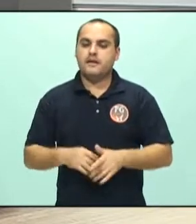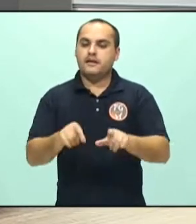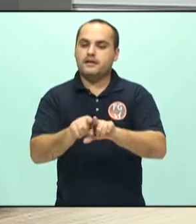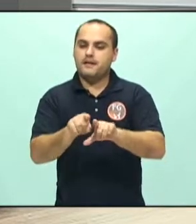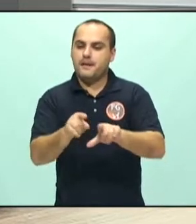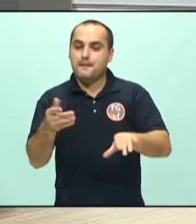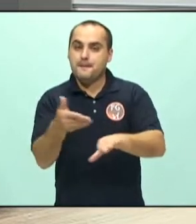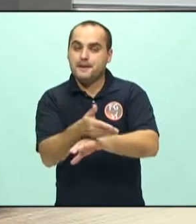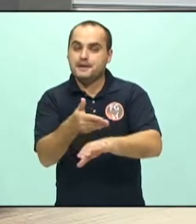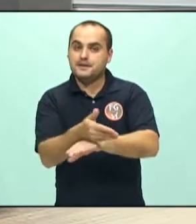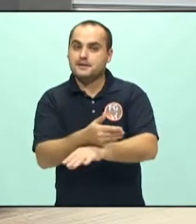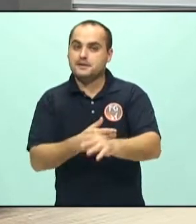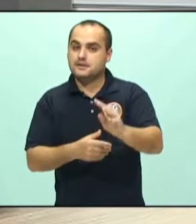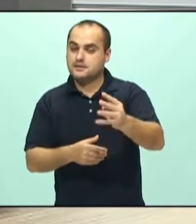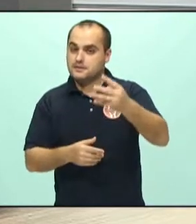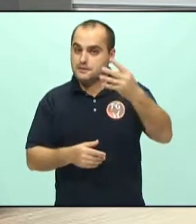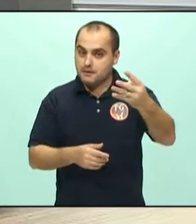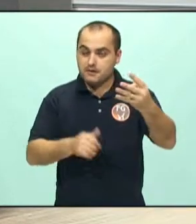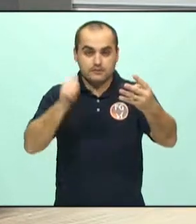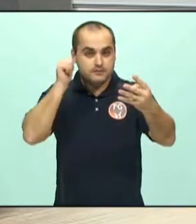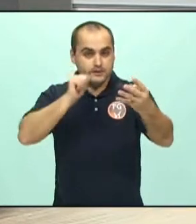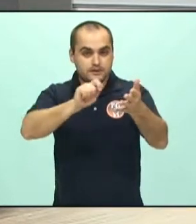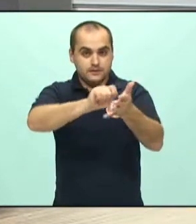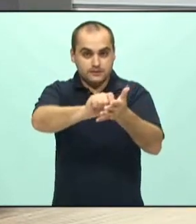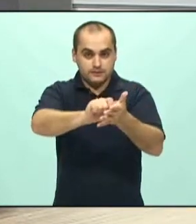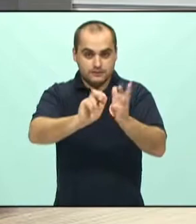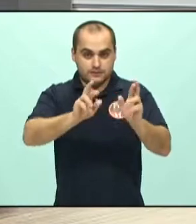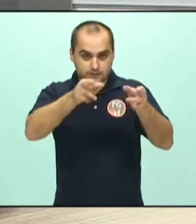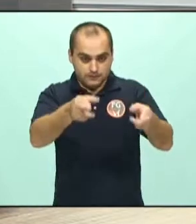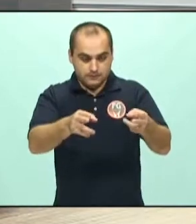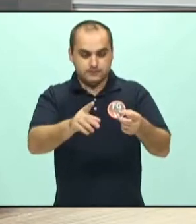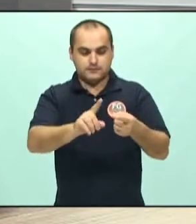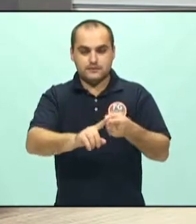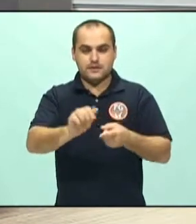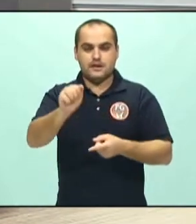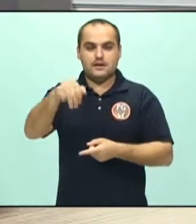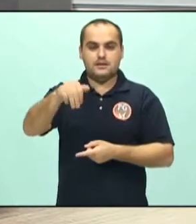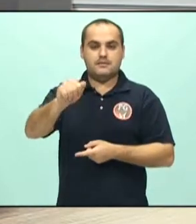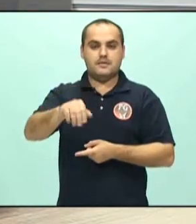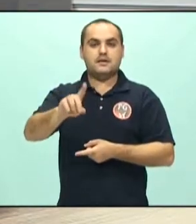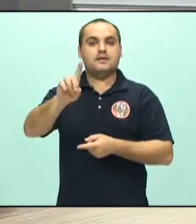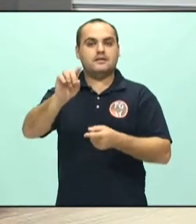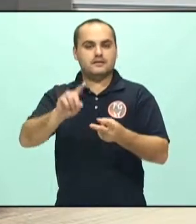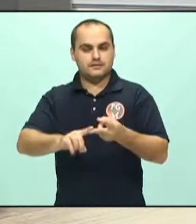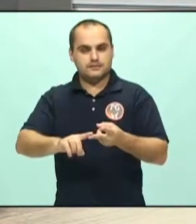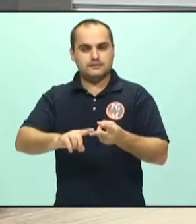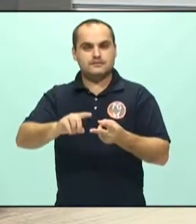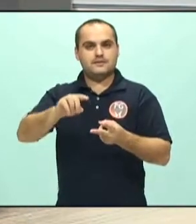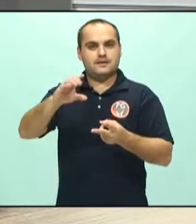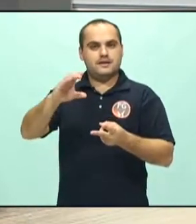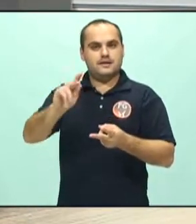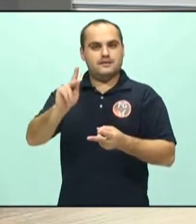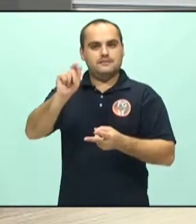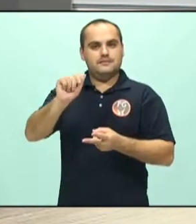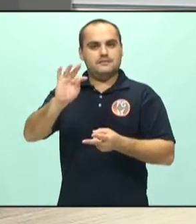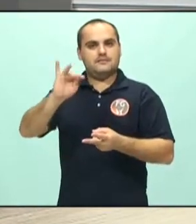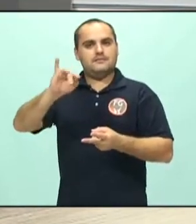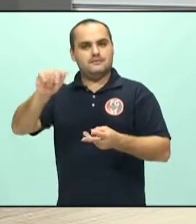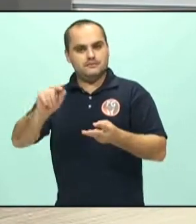participação de 4 grandes escritoras regionais: a Amanda Bonatti, a Adaide Aguiar, tivemos a Kátia Franklin